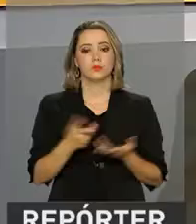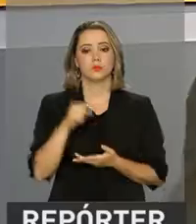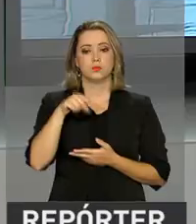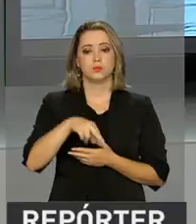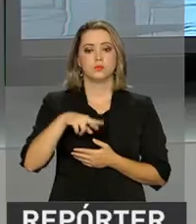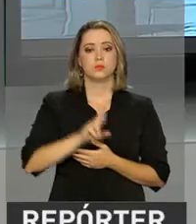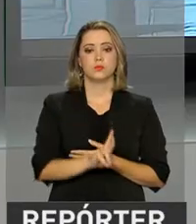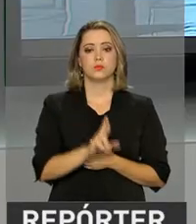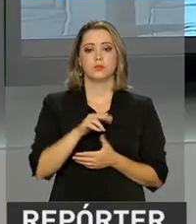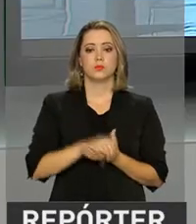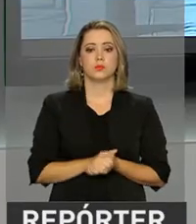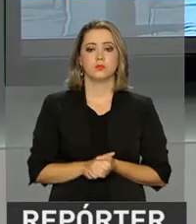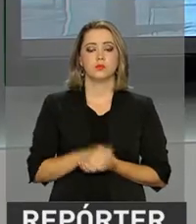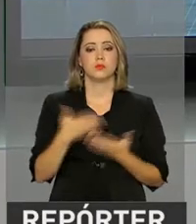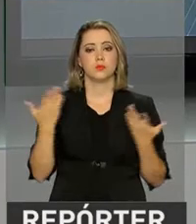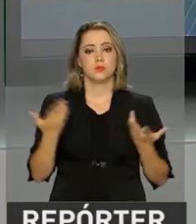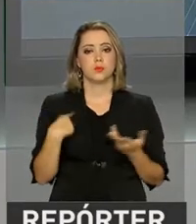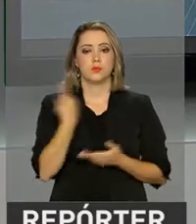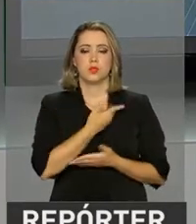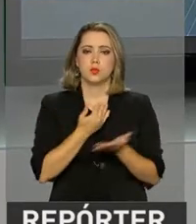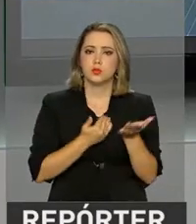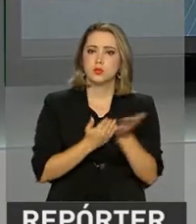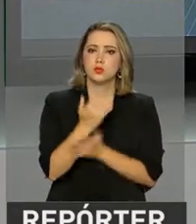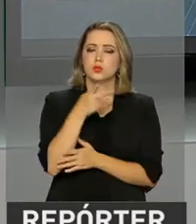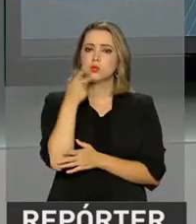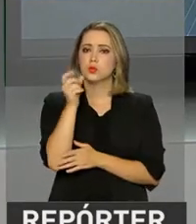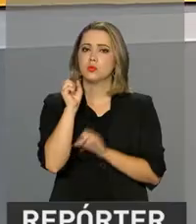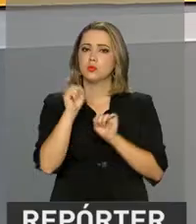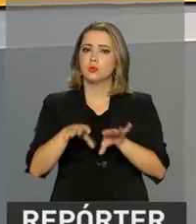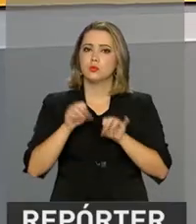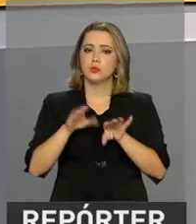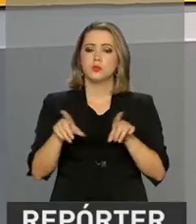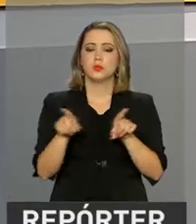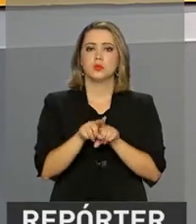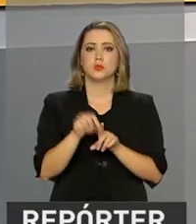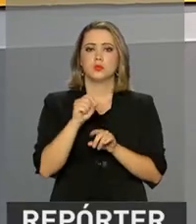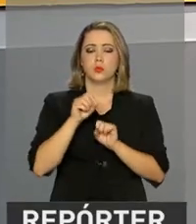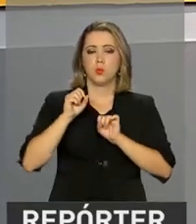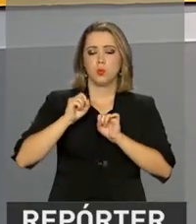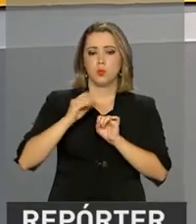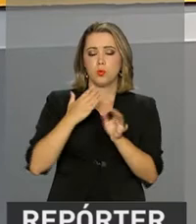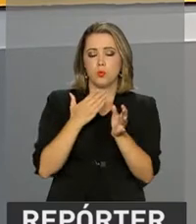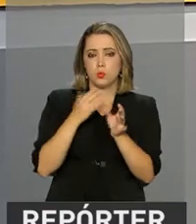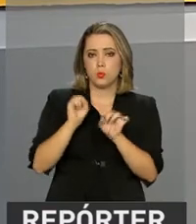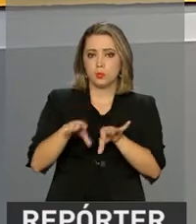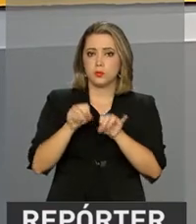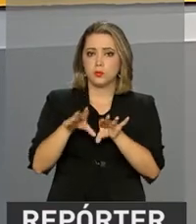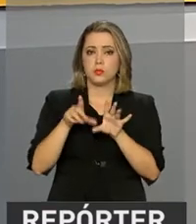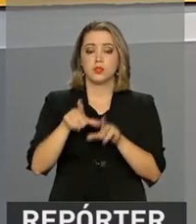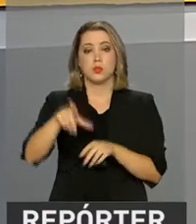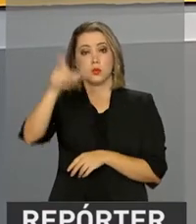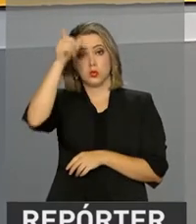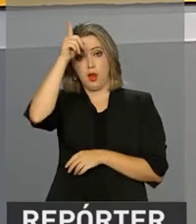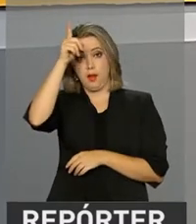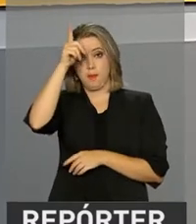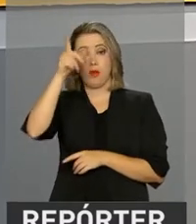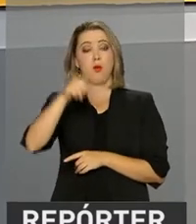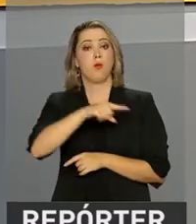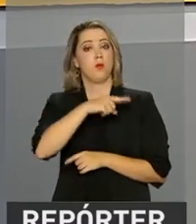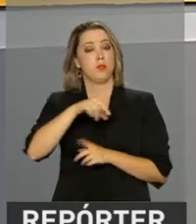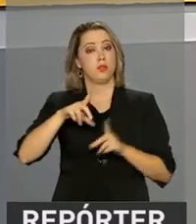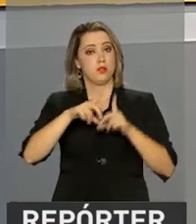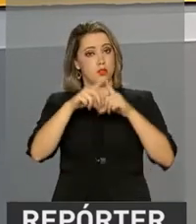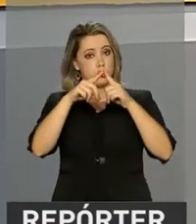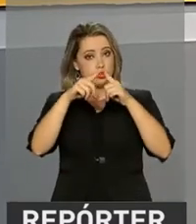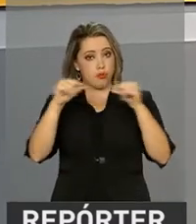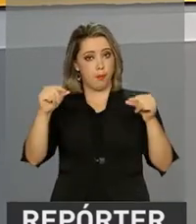aqui no Repórter NBR. E a gente continua falando de educação. Cursos gratuitos de alemão e japonês vão ser oferecidos pelo